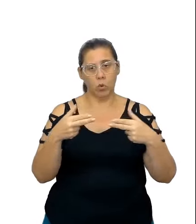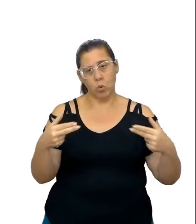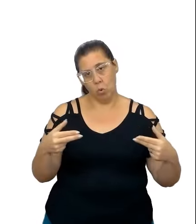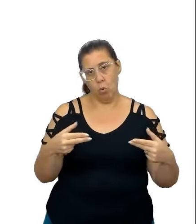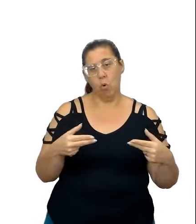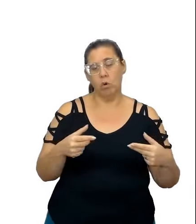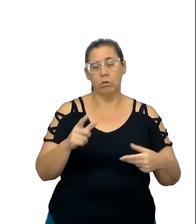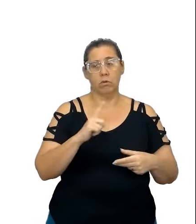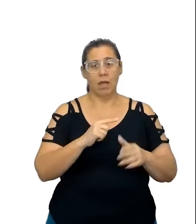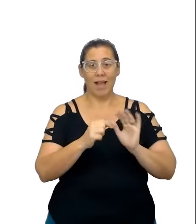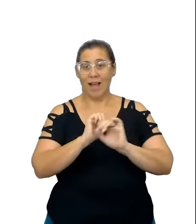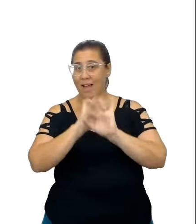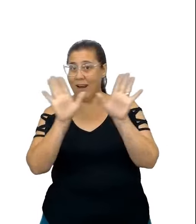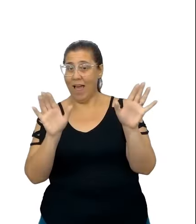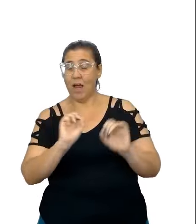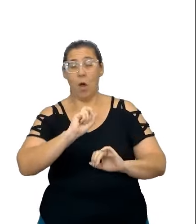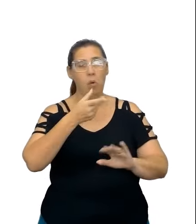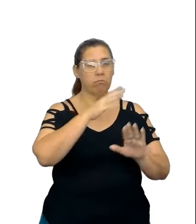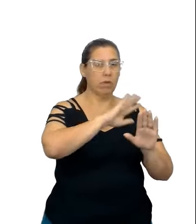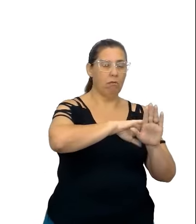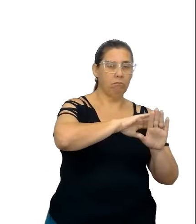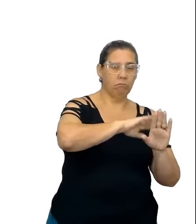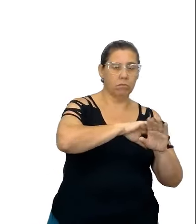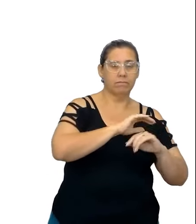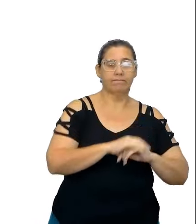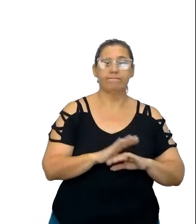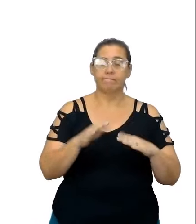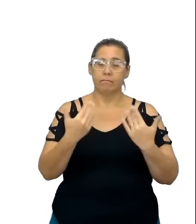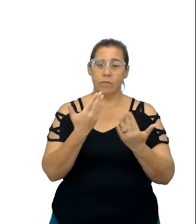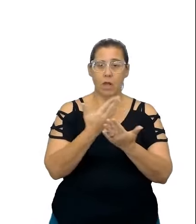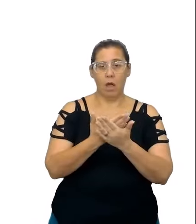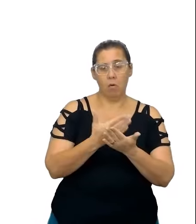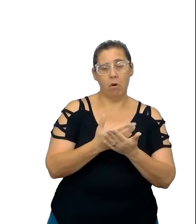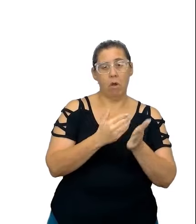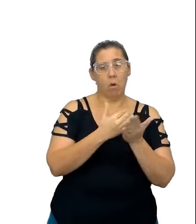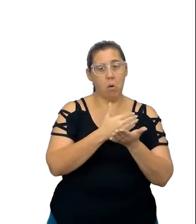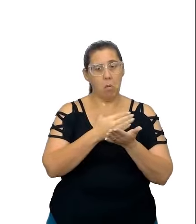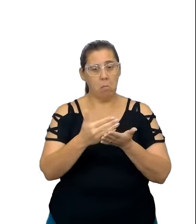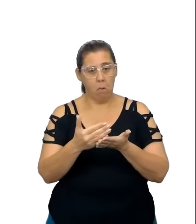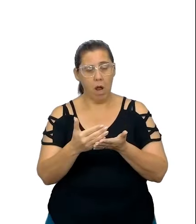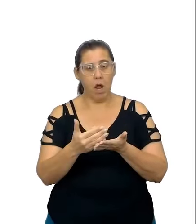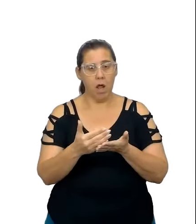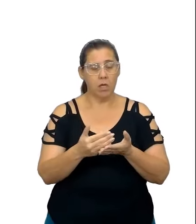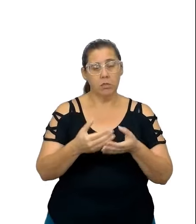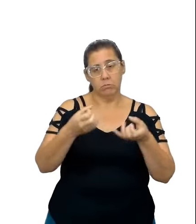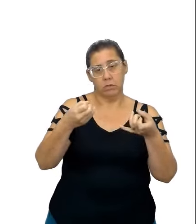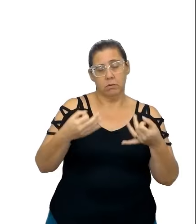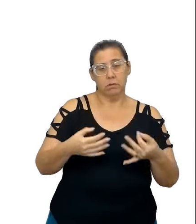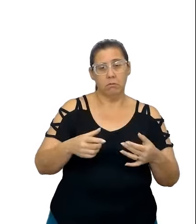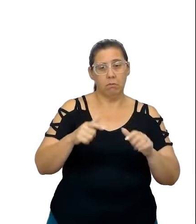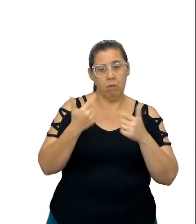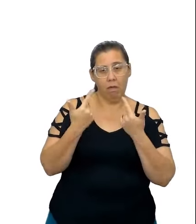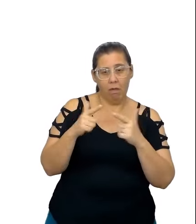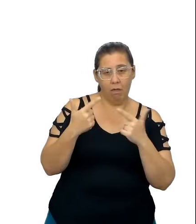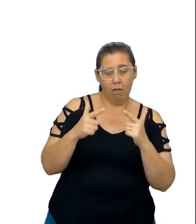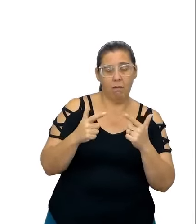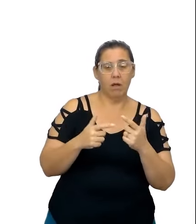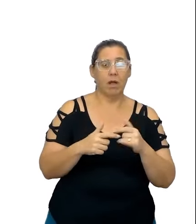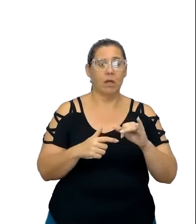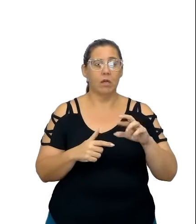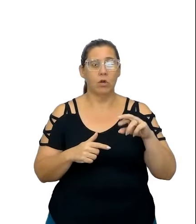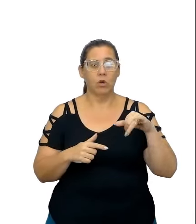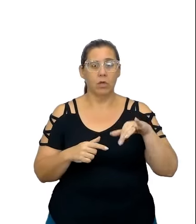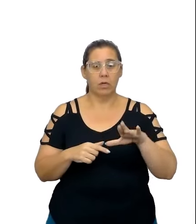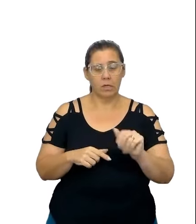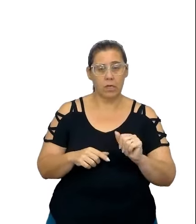ou subentendidas. Então, a aula começa com uma definição de humor, ironia e crítica